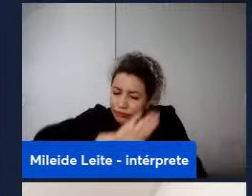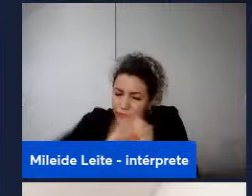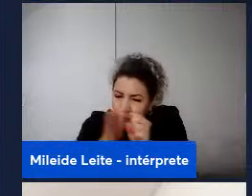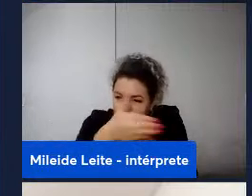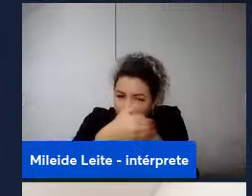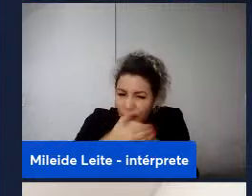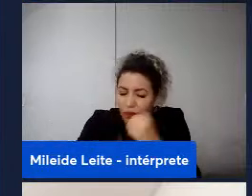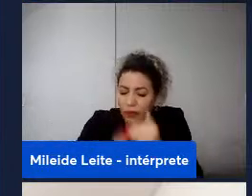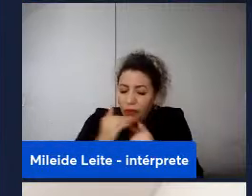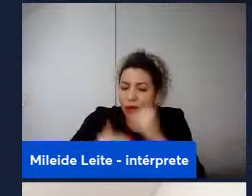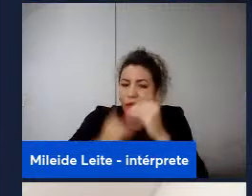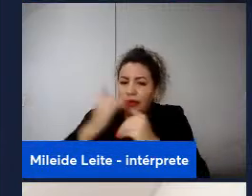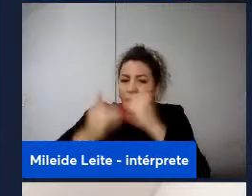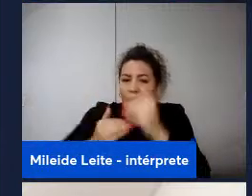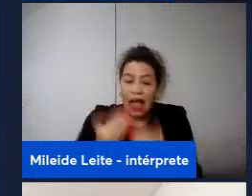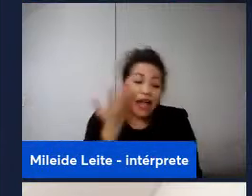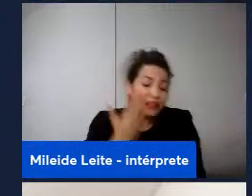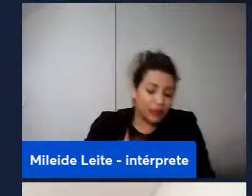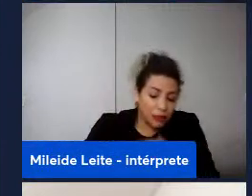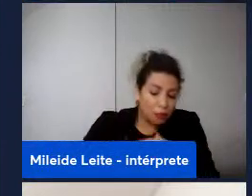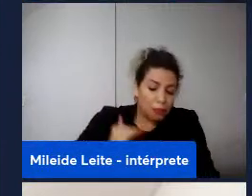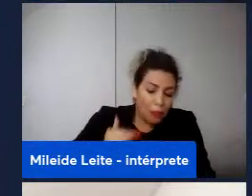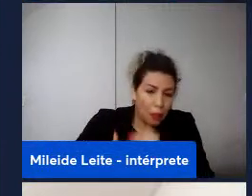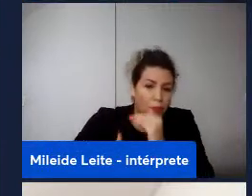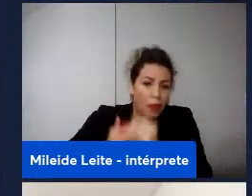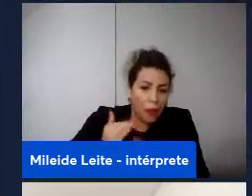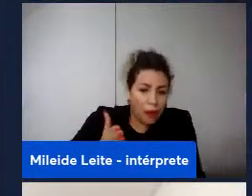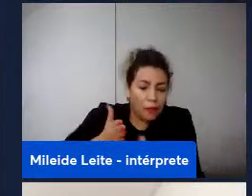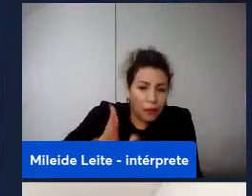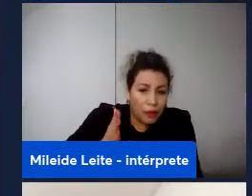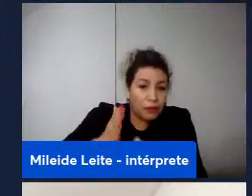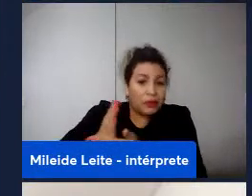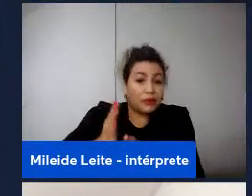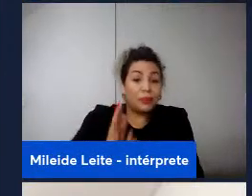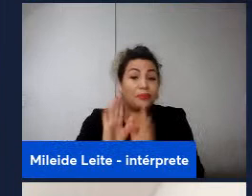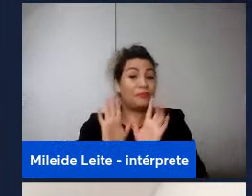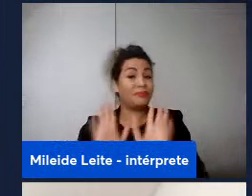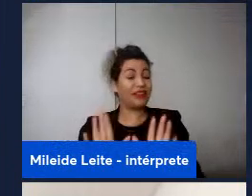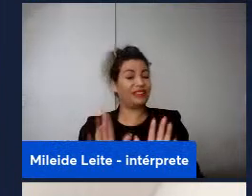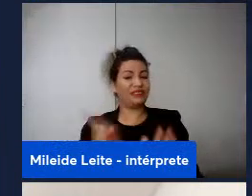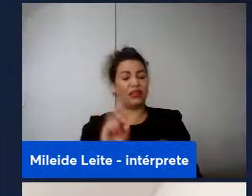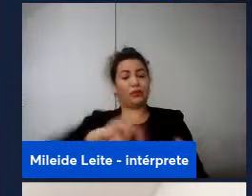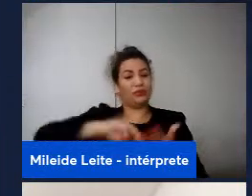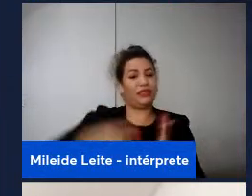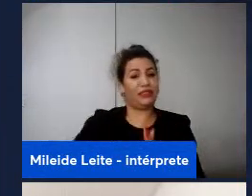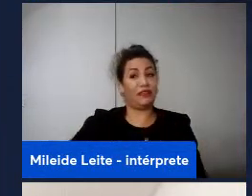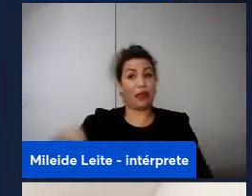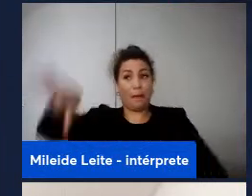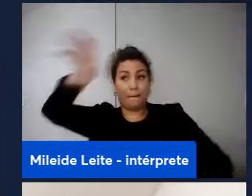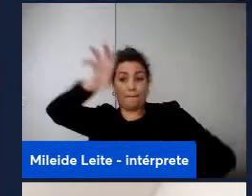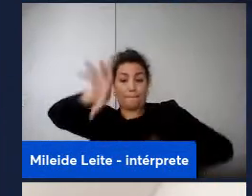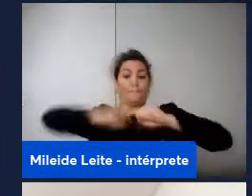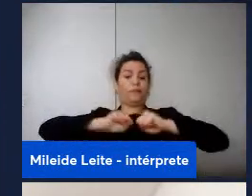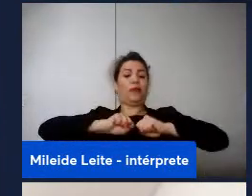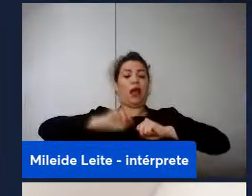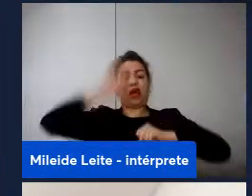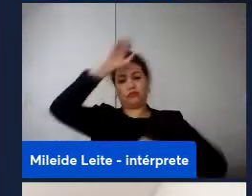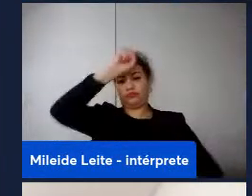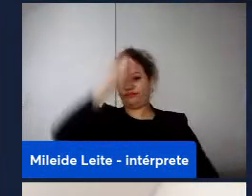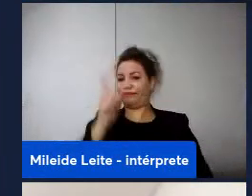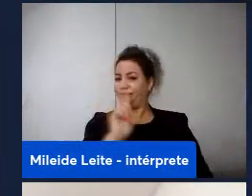avanço progressivo, quer dizer, a criança avança e não necessariamente se alfabetiza